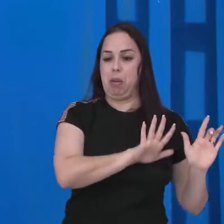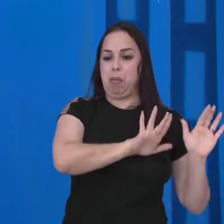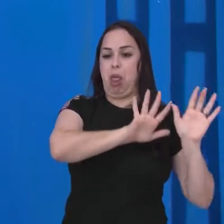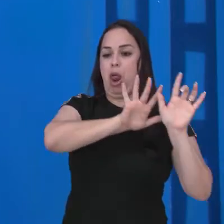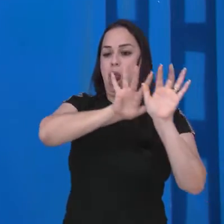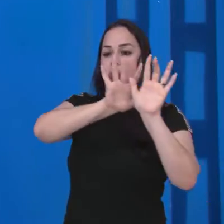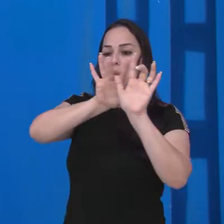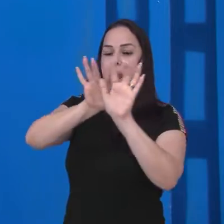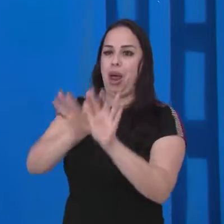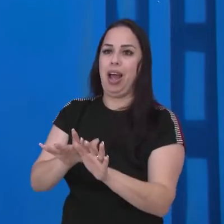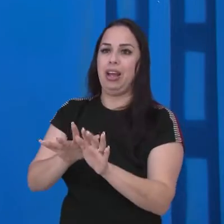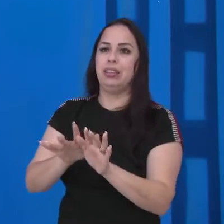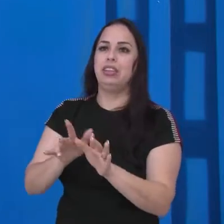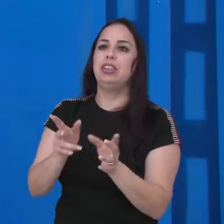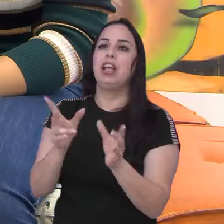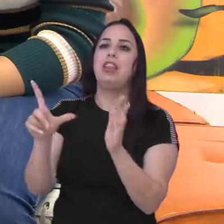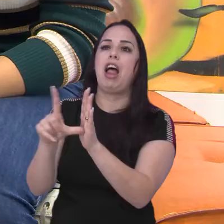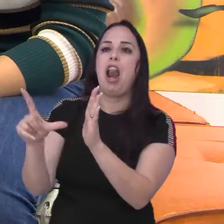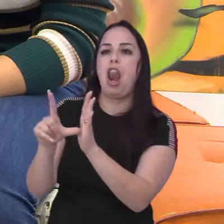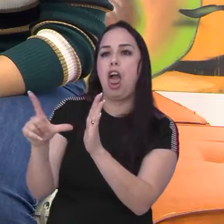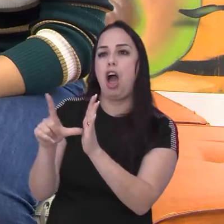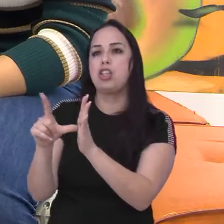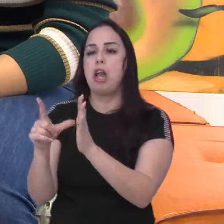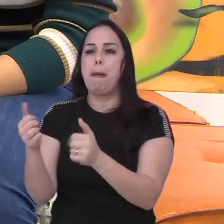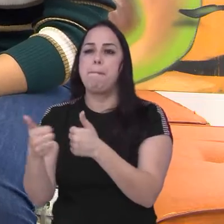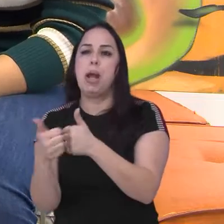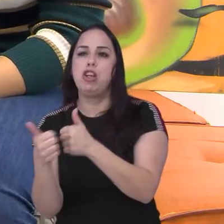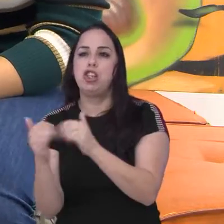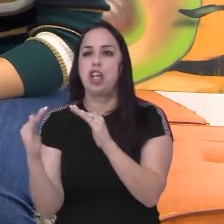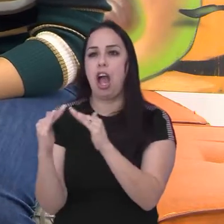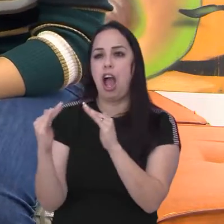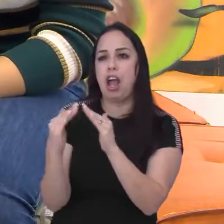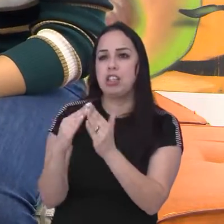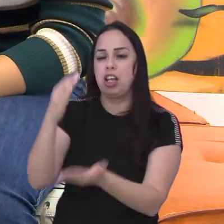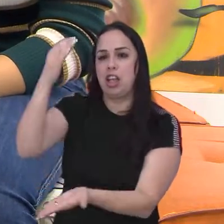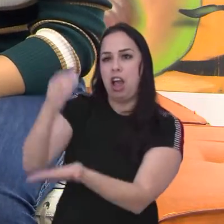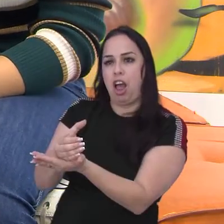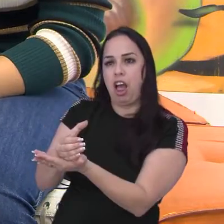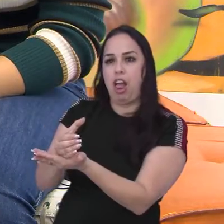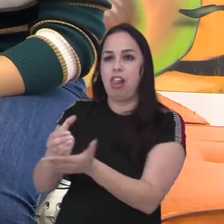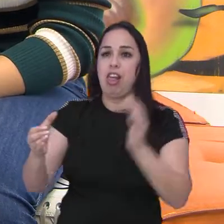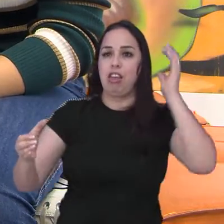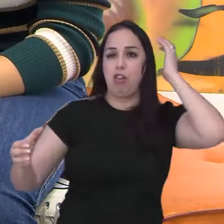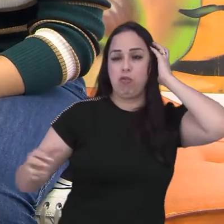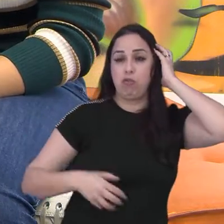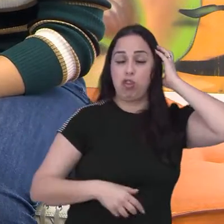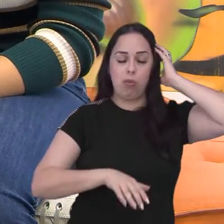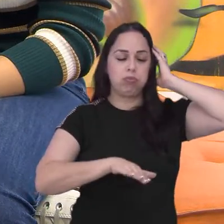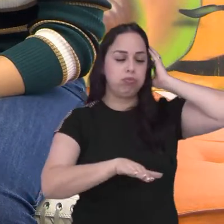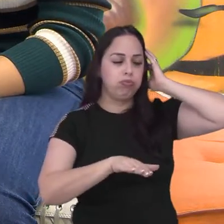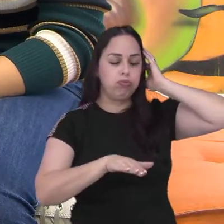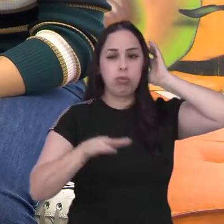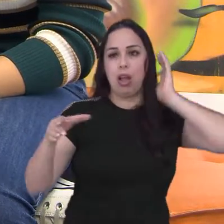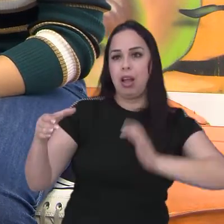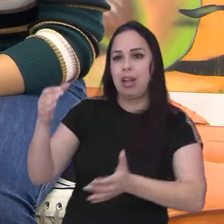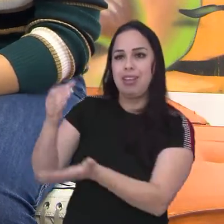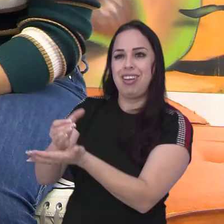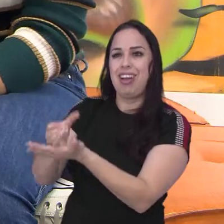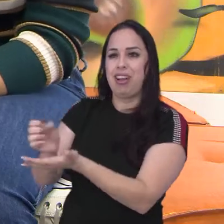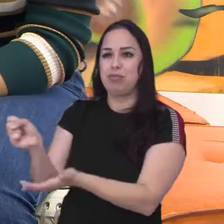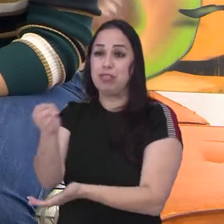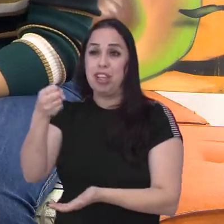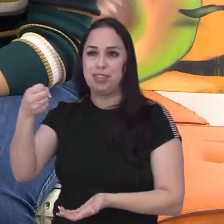R$10, R$15 por centro da cidade, eu prefiro ficar na minha quebrada, tomando copão, coloco o som aqui e fico aqui